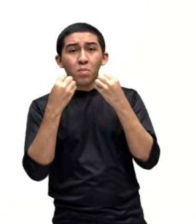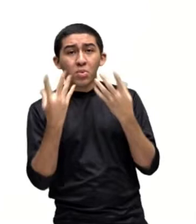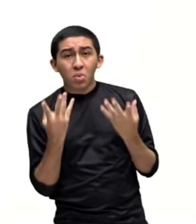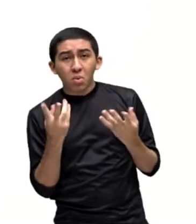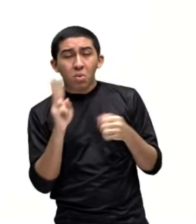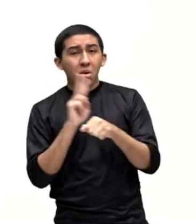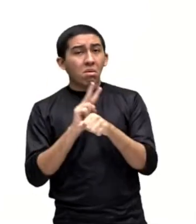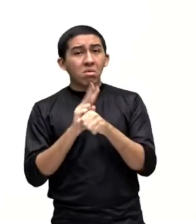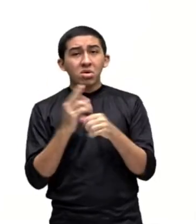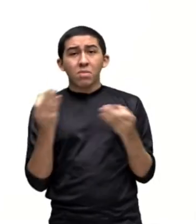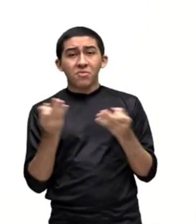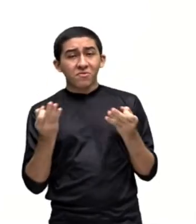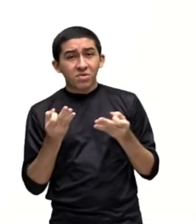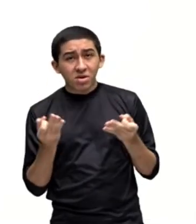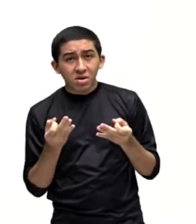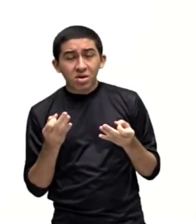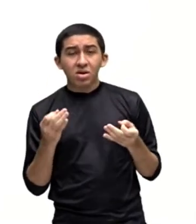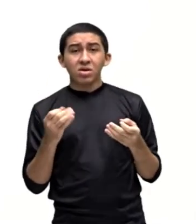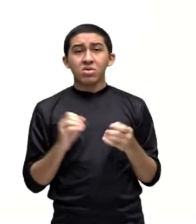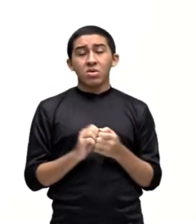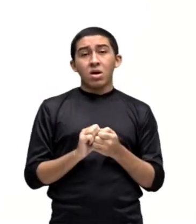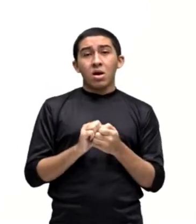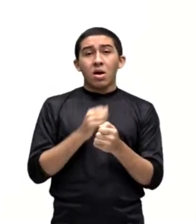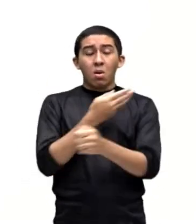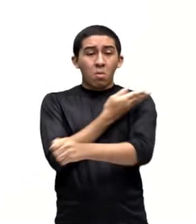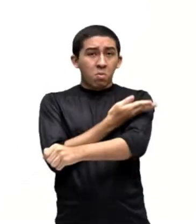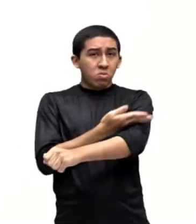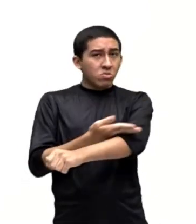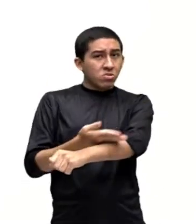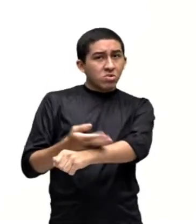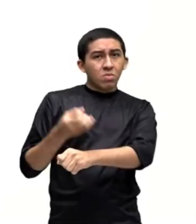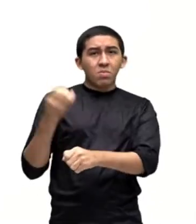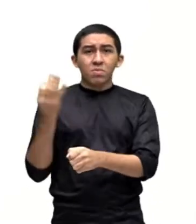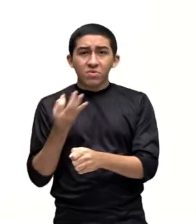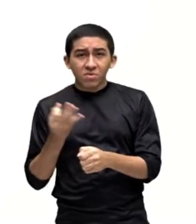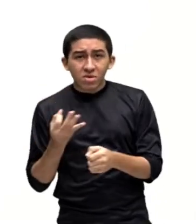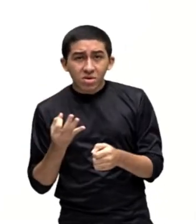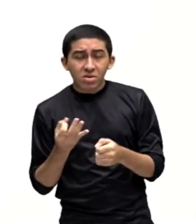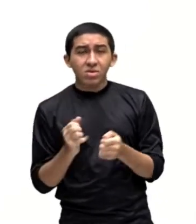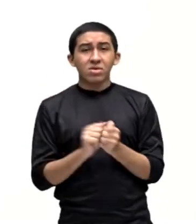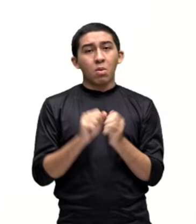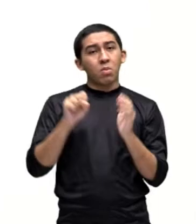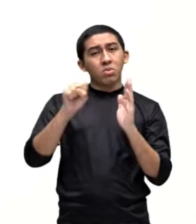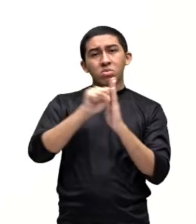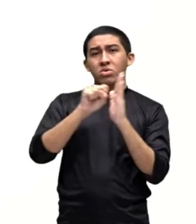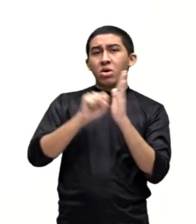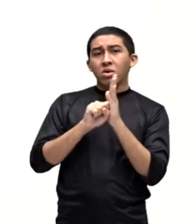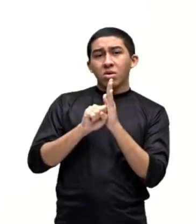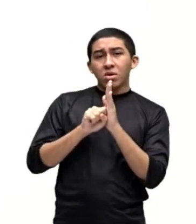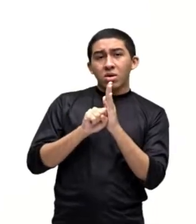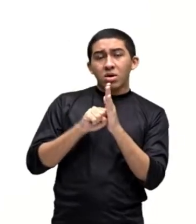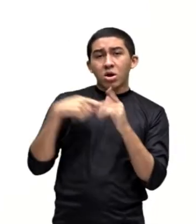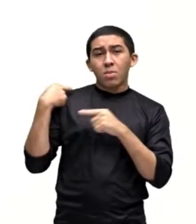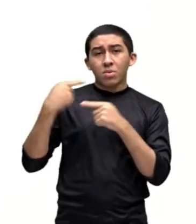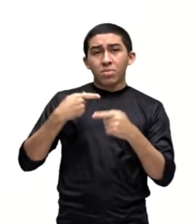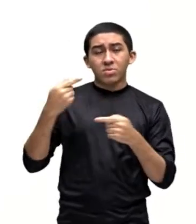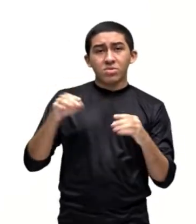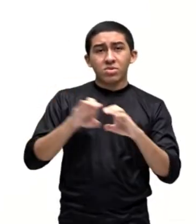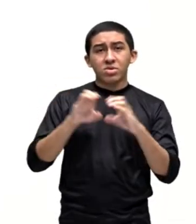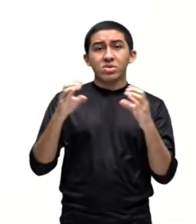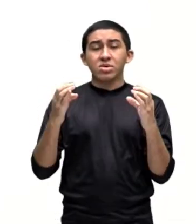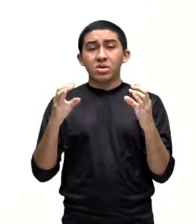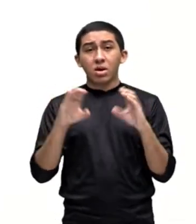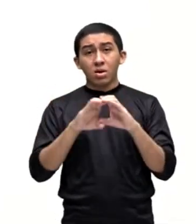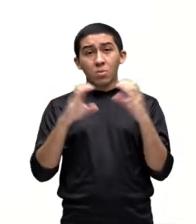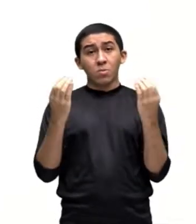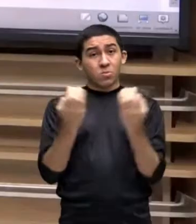teve acesso aí à boa educação. 3 séculos de família significa uma família tradicional, numa cidade, assim por diante. Então, a